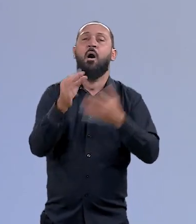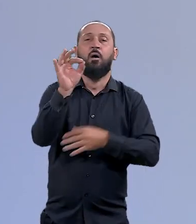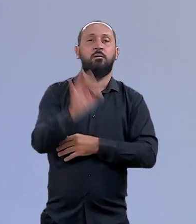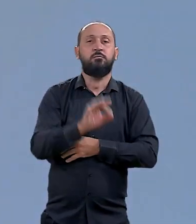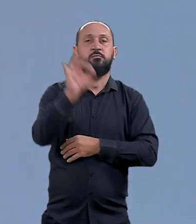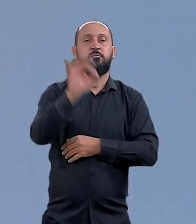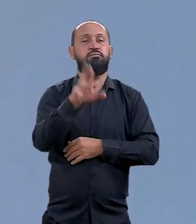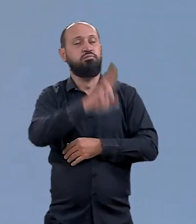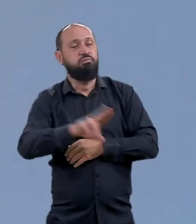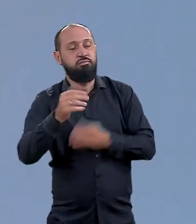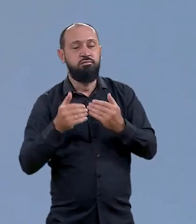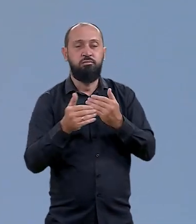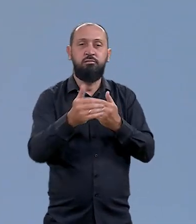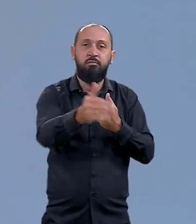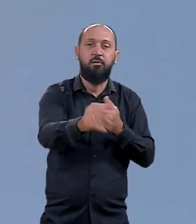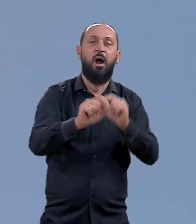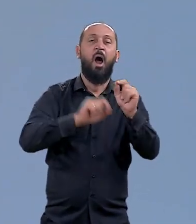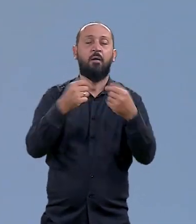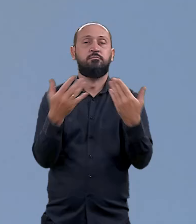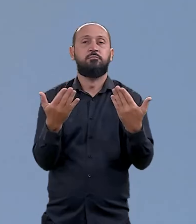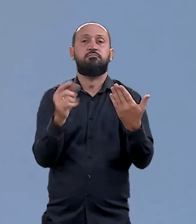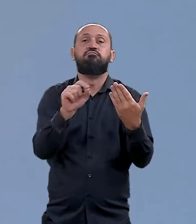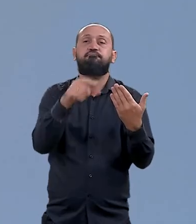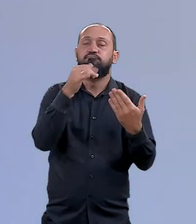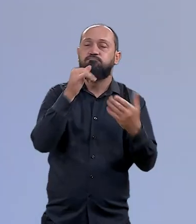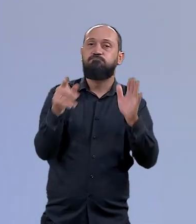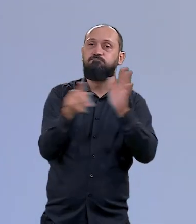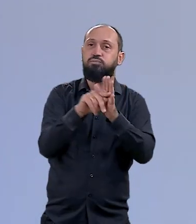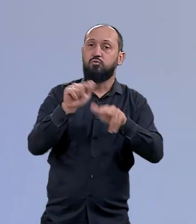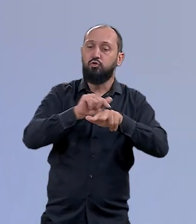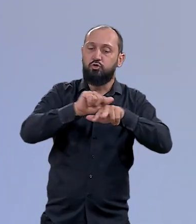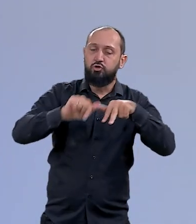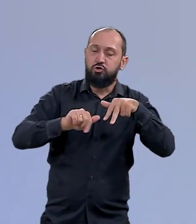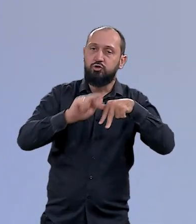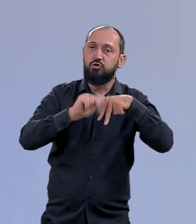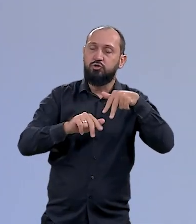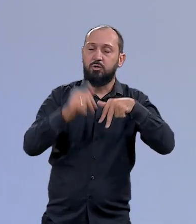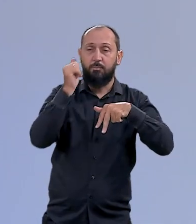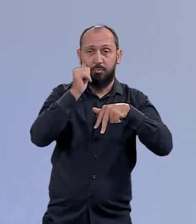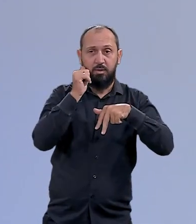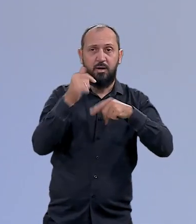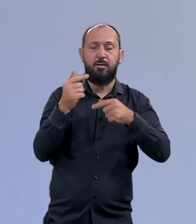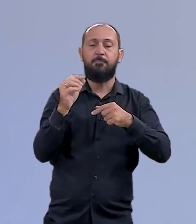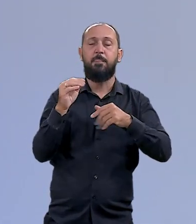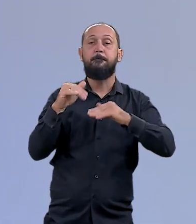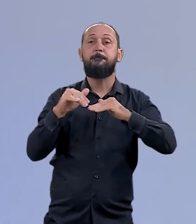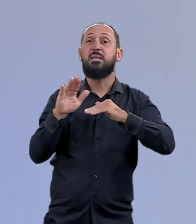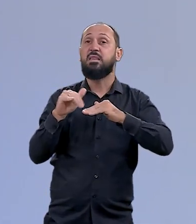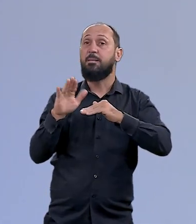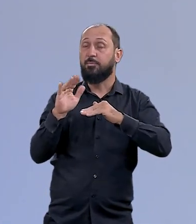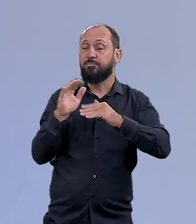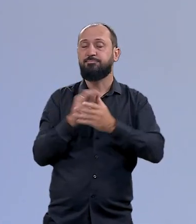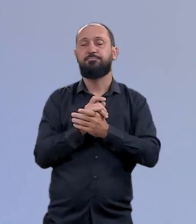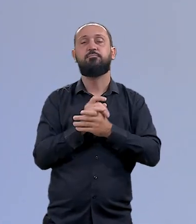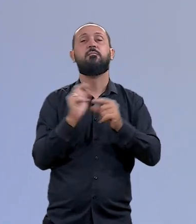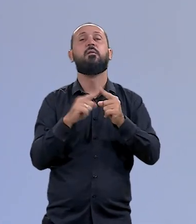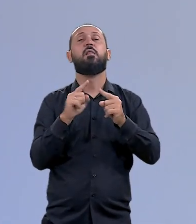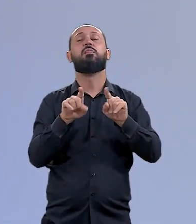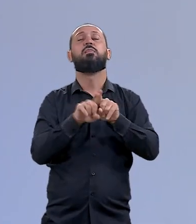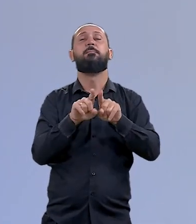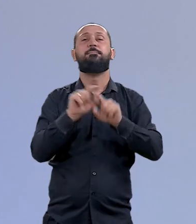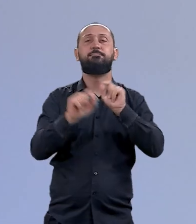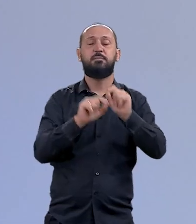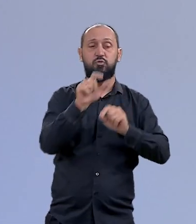Lewandowski ainda era ministro do Supremo, e ele, nesta decisão, estabeleceu um mínimo de cotas para